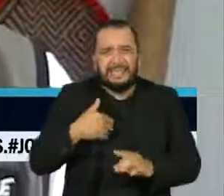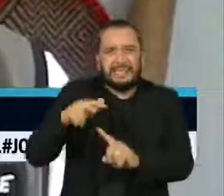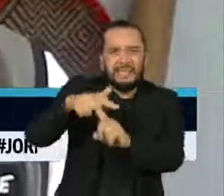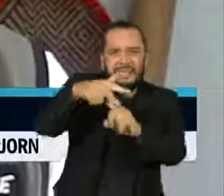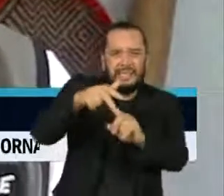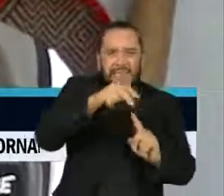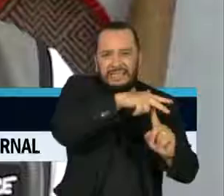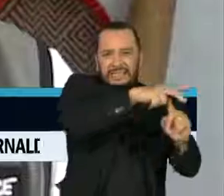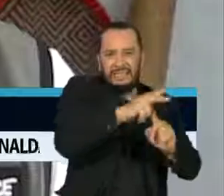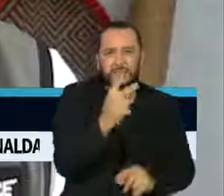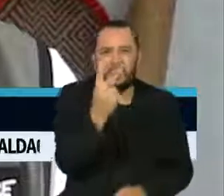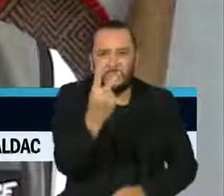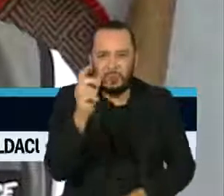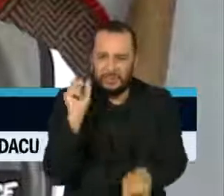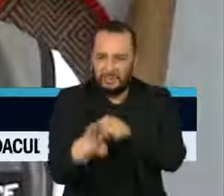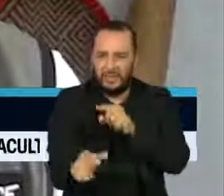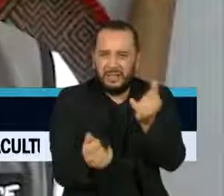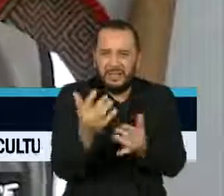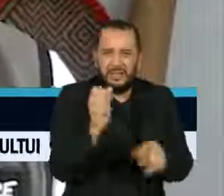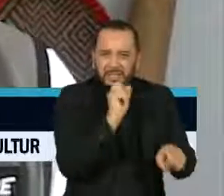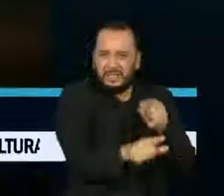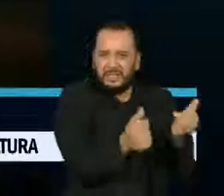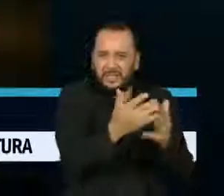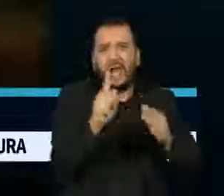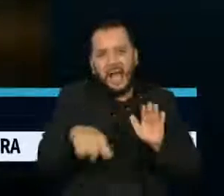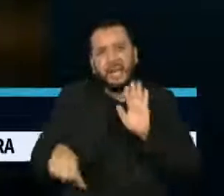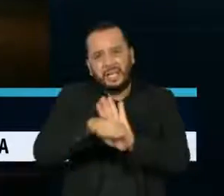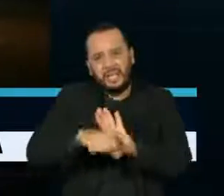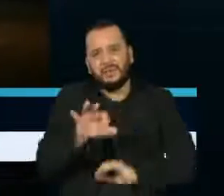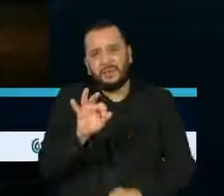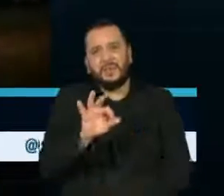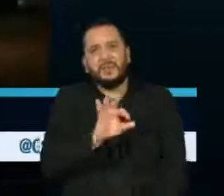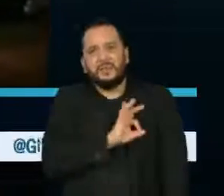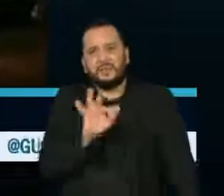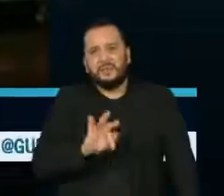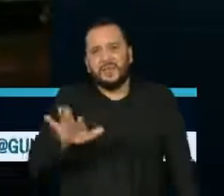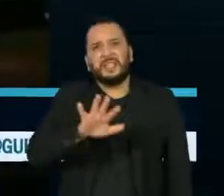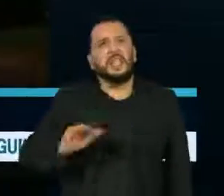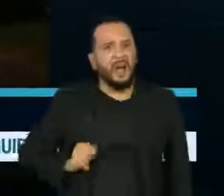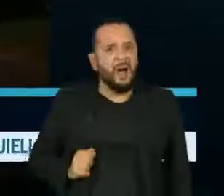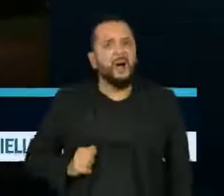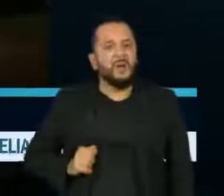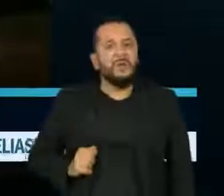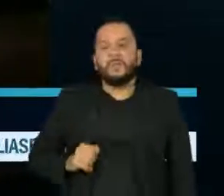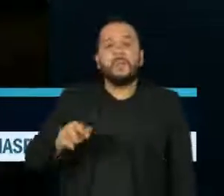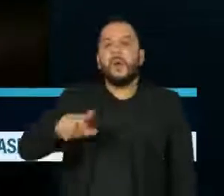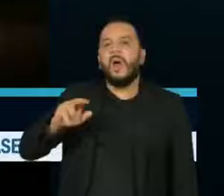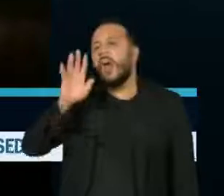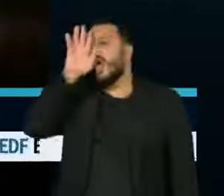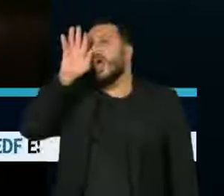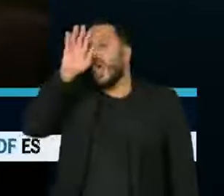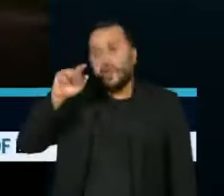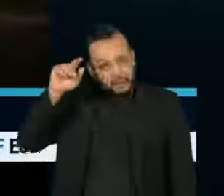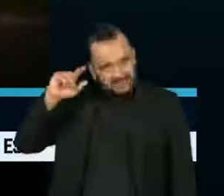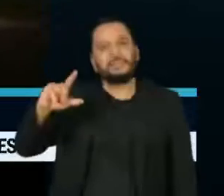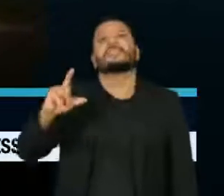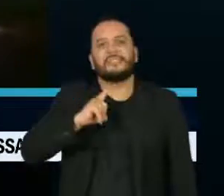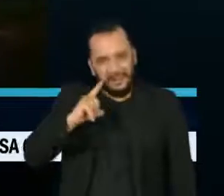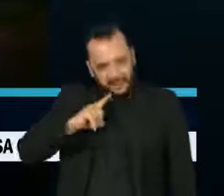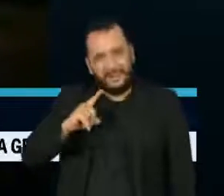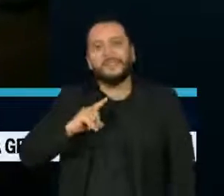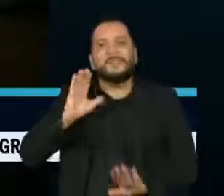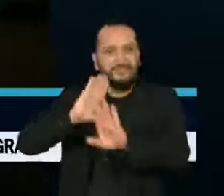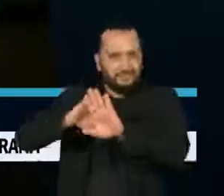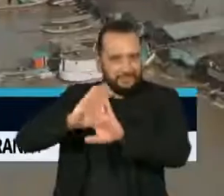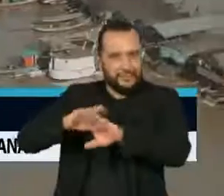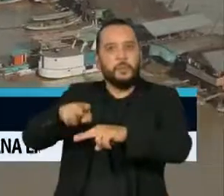federais, e que é um crime ainda mais pesado, que é um crime federal. Então ninguém faz isso ao léu. Teve uma motivação, e realmente a motivação que